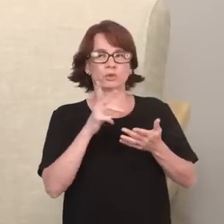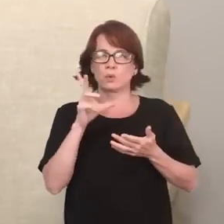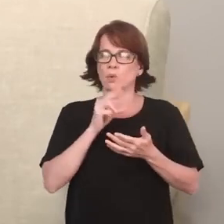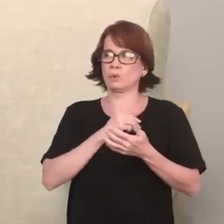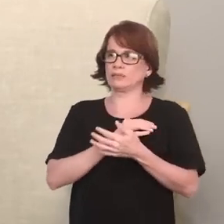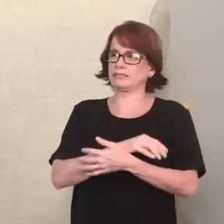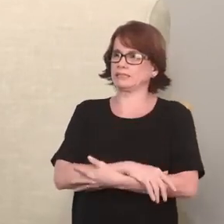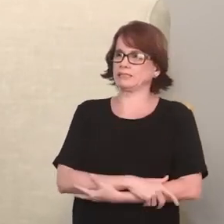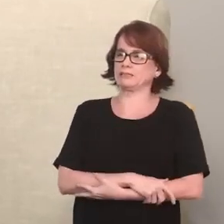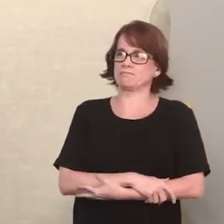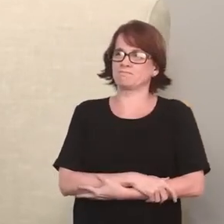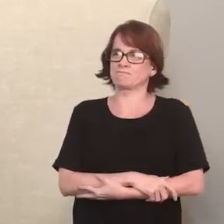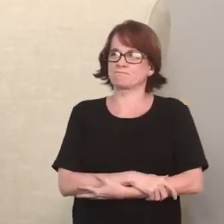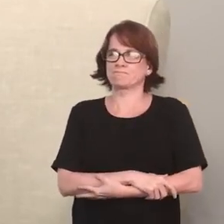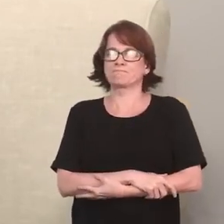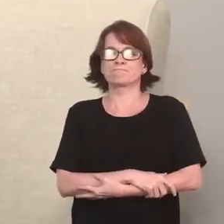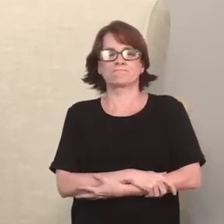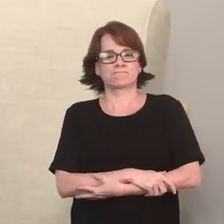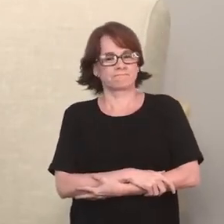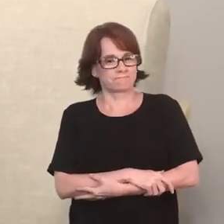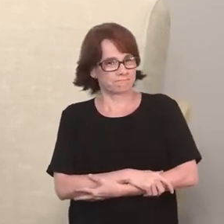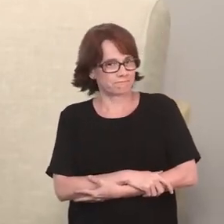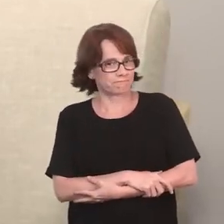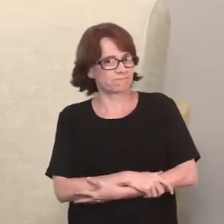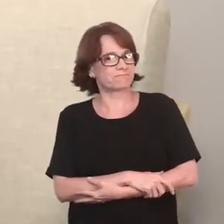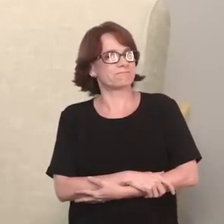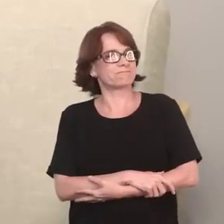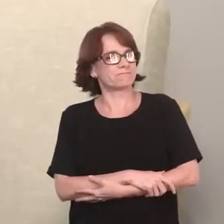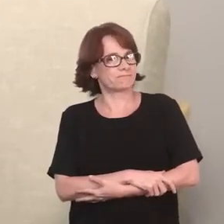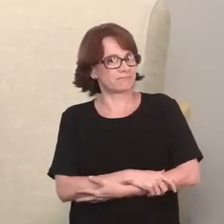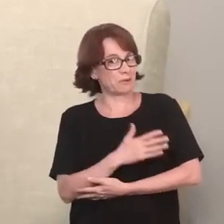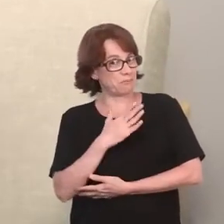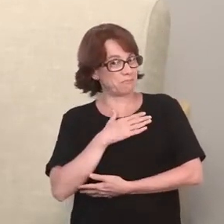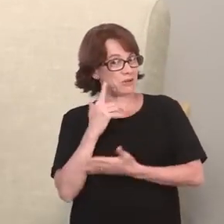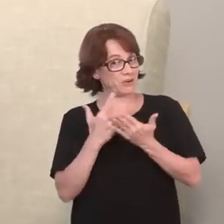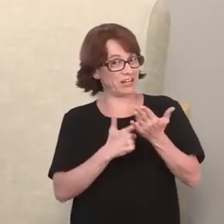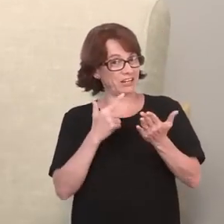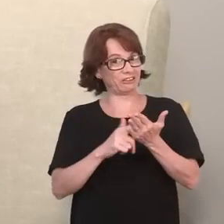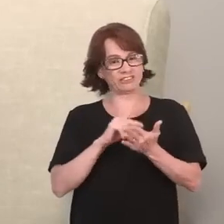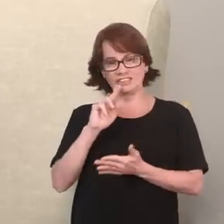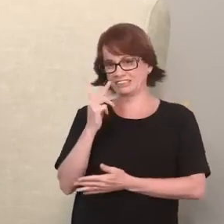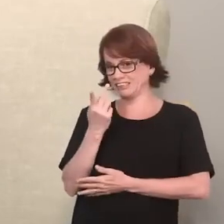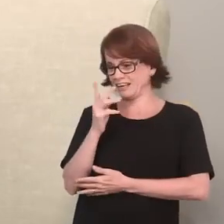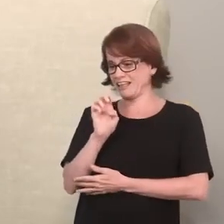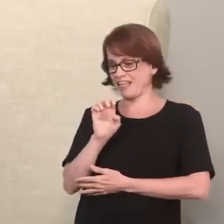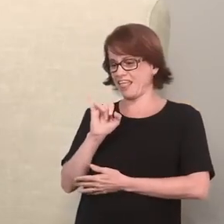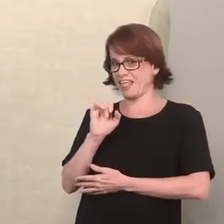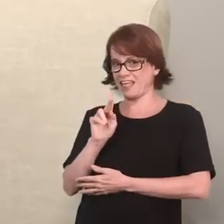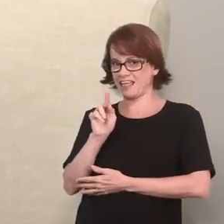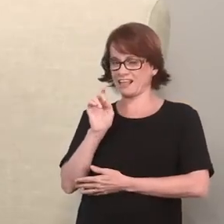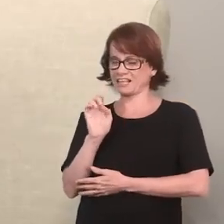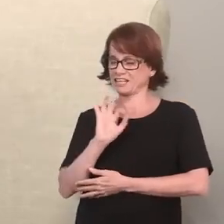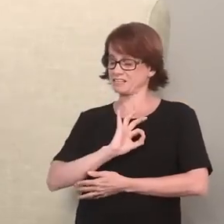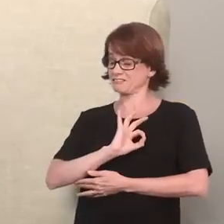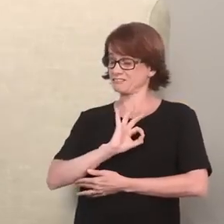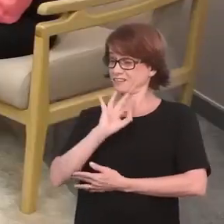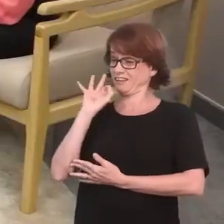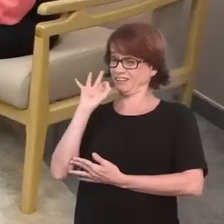Nossa Senhora. Gente, não, o meu livro de reiki é excelente,